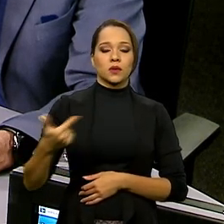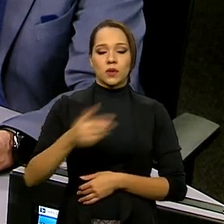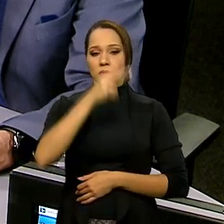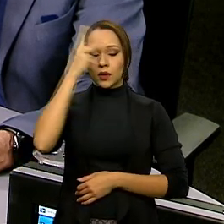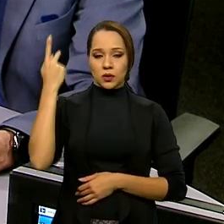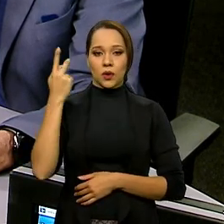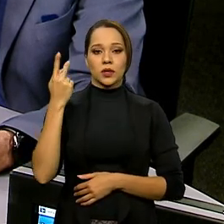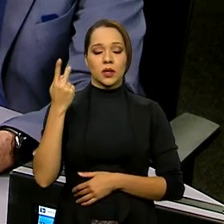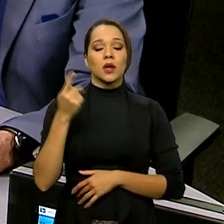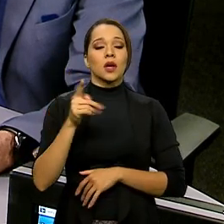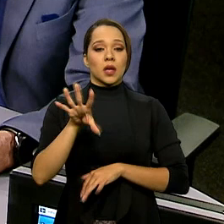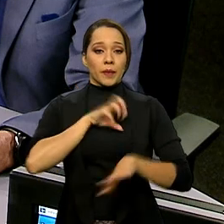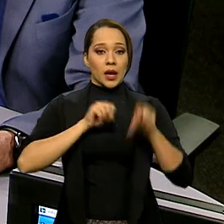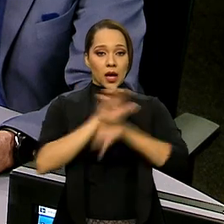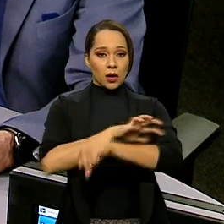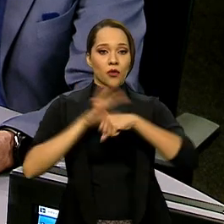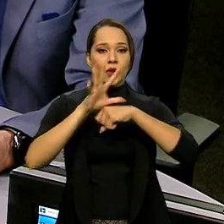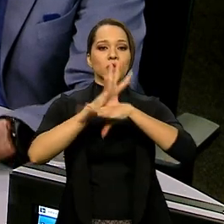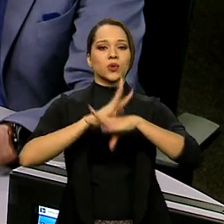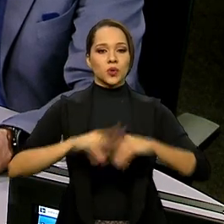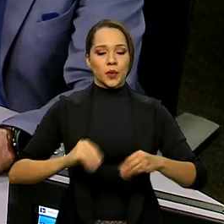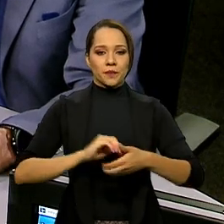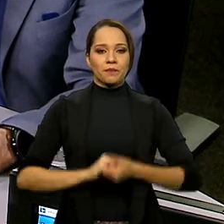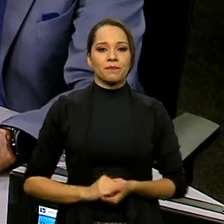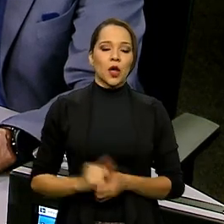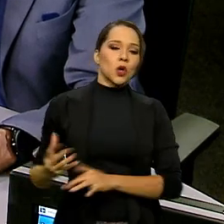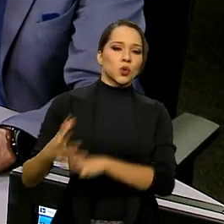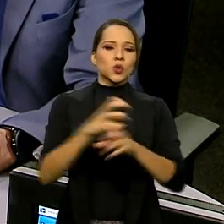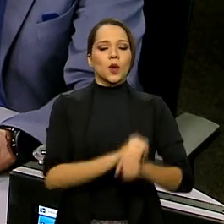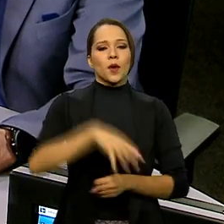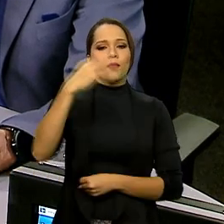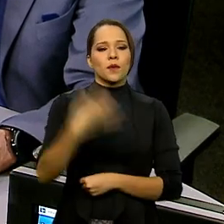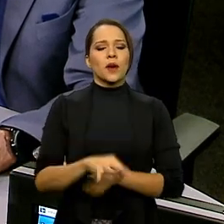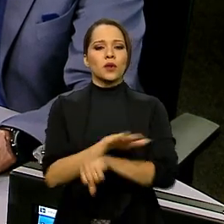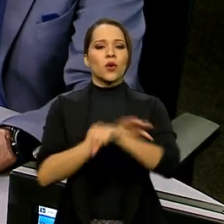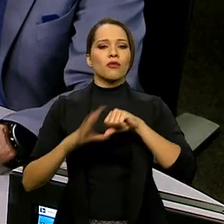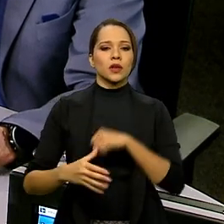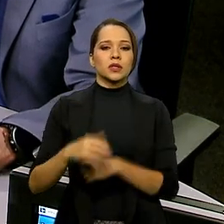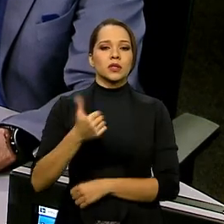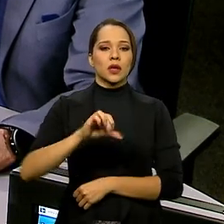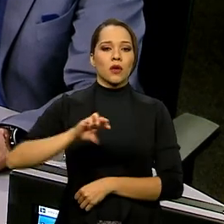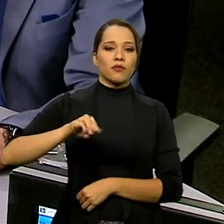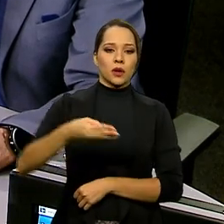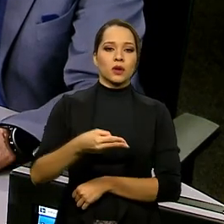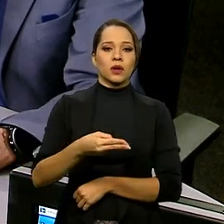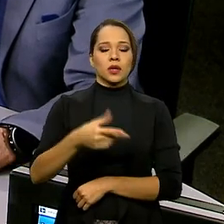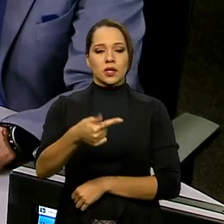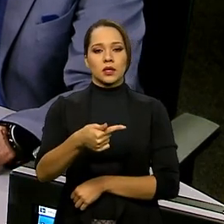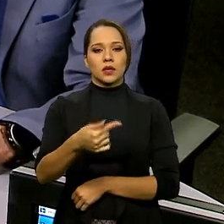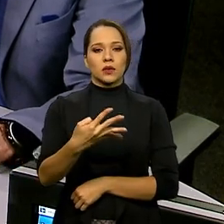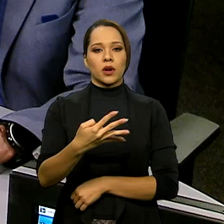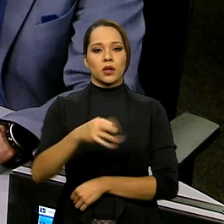18.466.822 pessoas se recuperaram da infecção. E o número total de casos confirmados é de